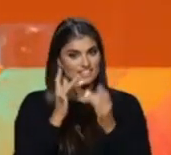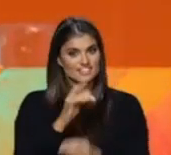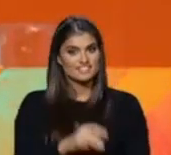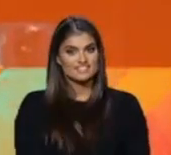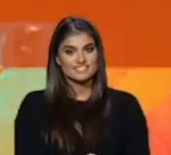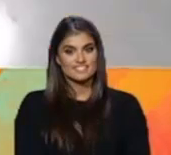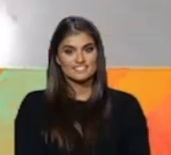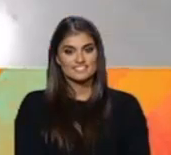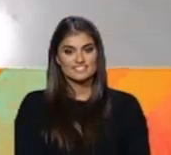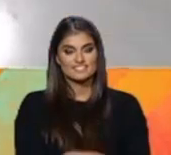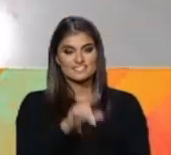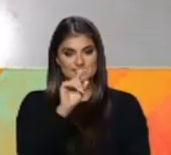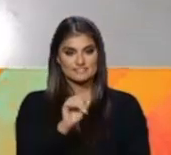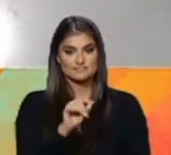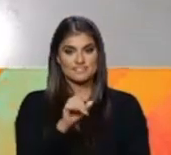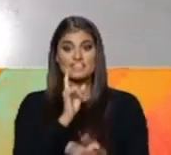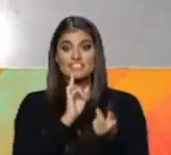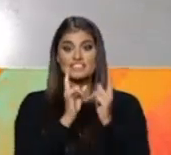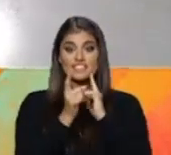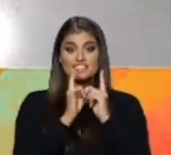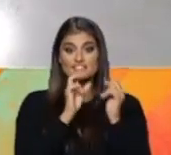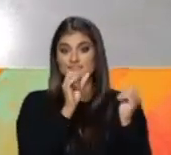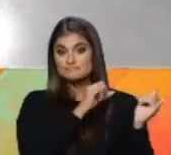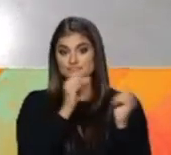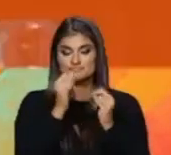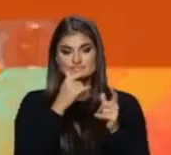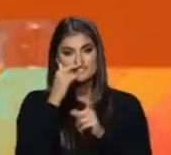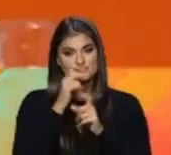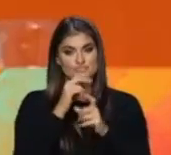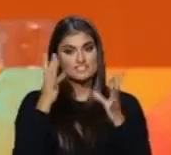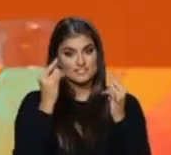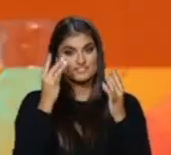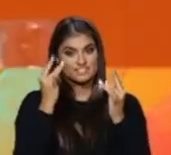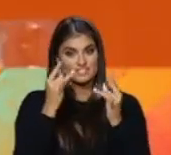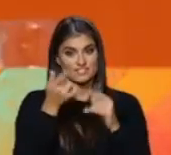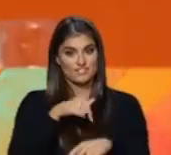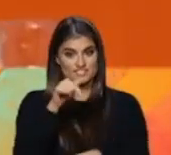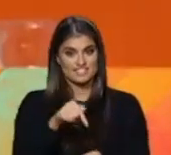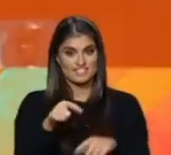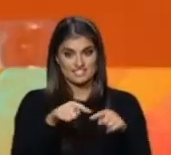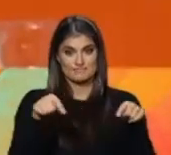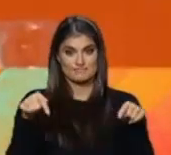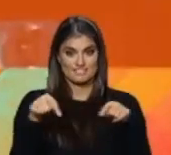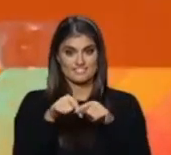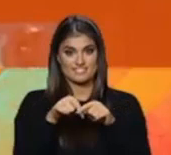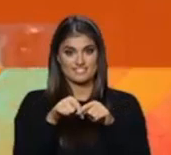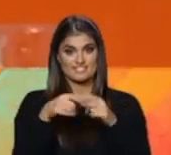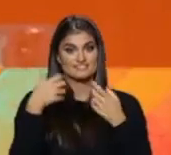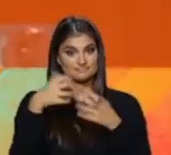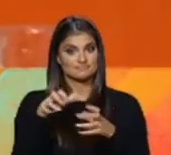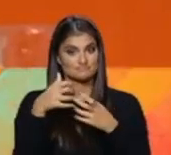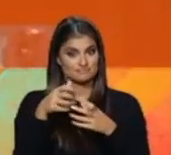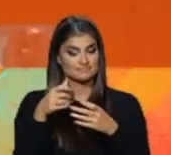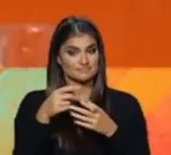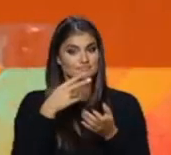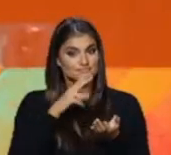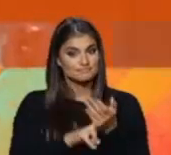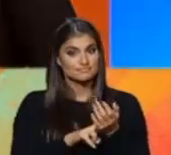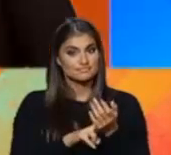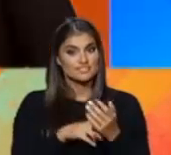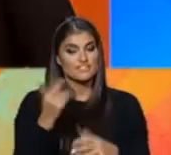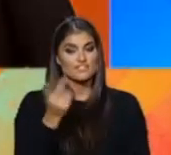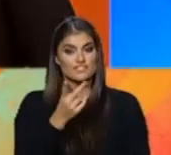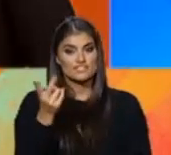Foi uma desgarrada animadíssima. Acho que as pessoas lá em casa se divertiram muito. Nós aqui no estúdio foi gargalhada atrás de gargalhada.